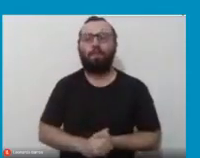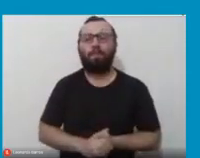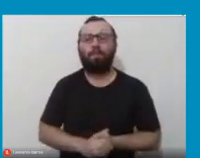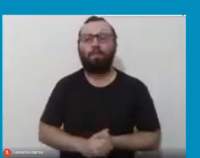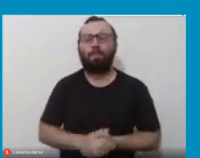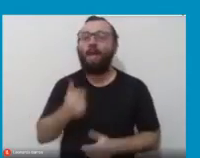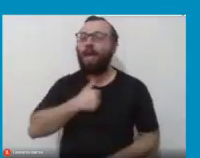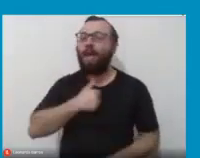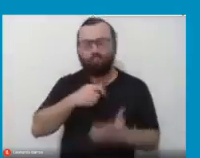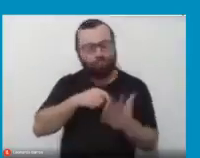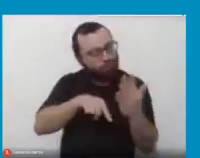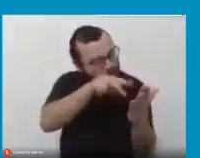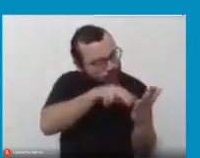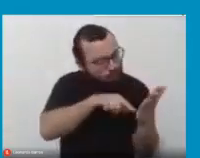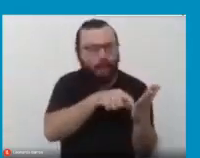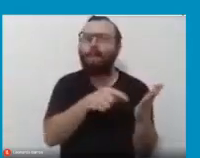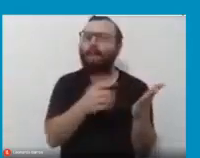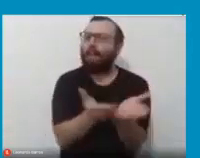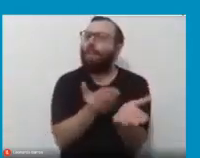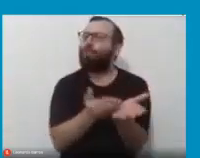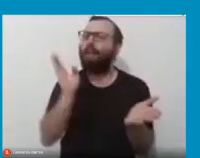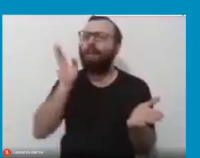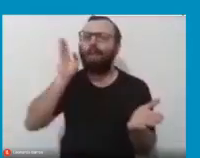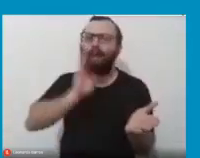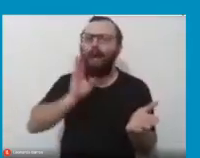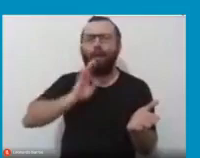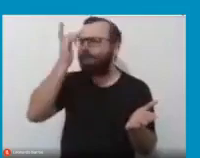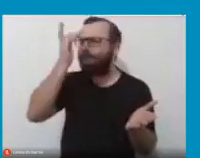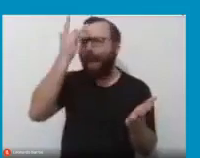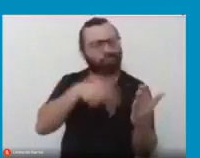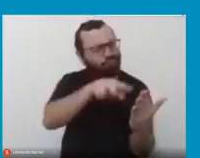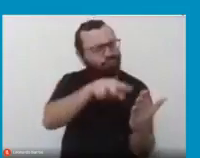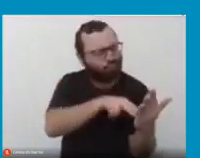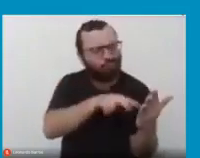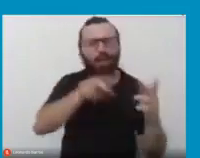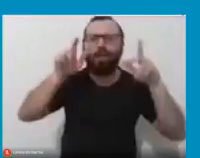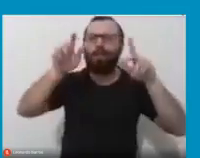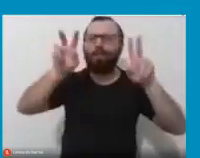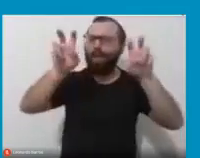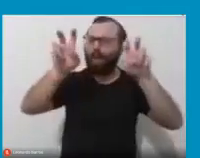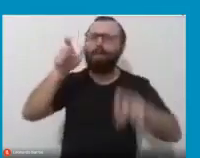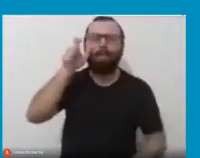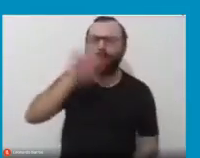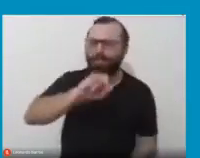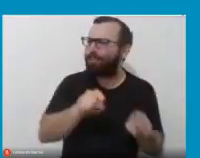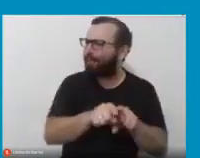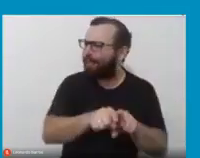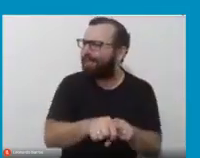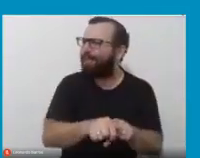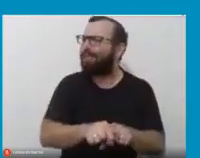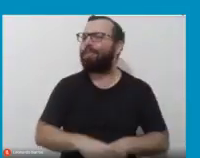eu lendo ele, eu acho que é um livro legal, de fácil leitura, tem um tema interessante, enfim.